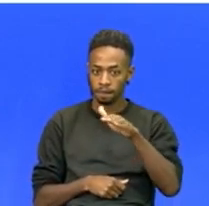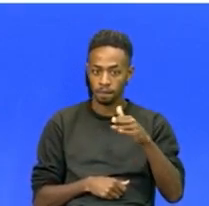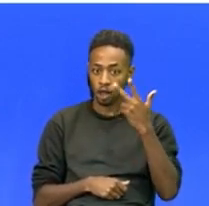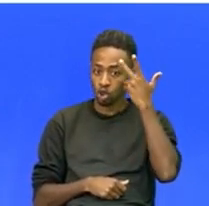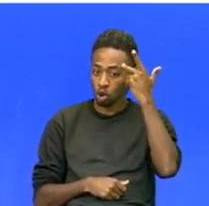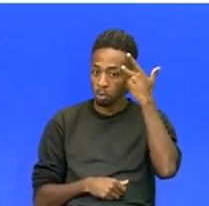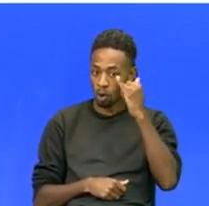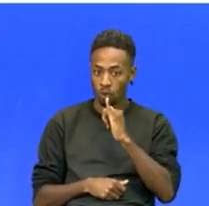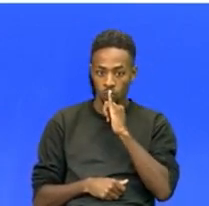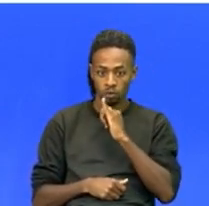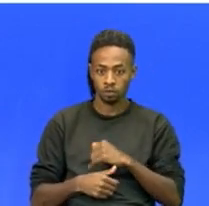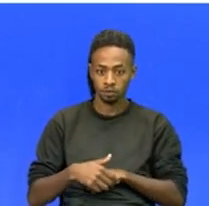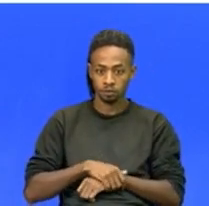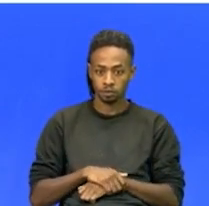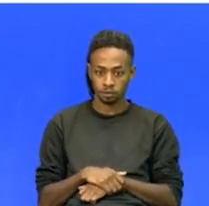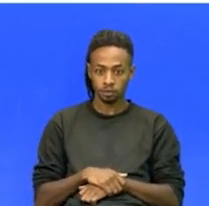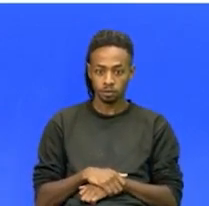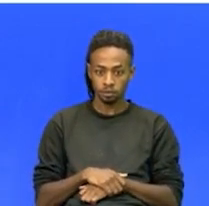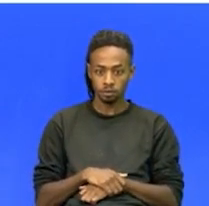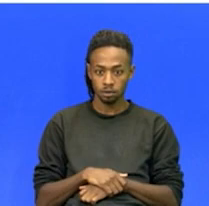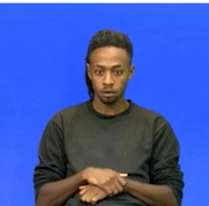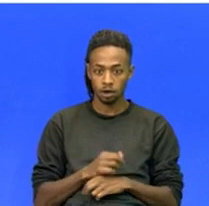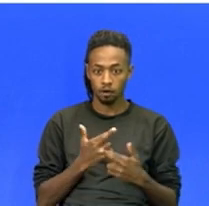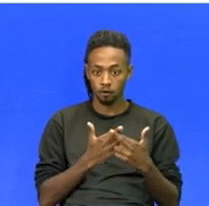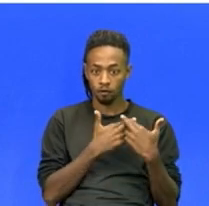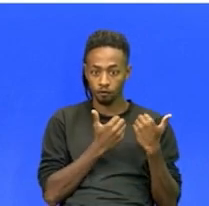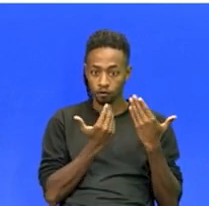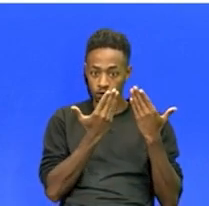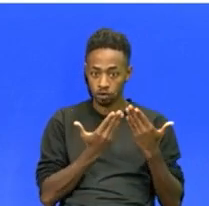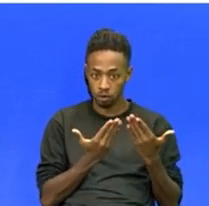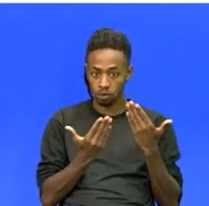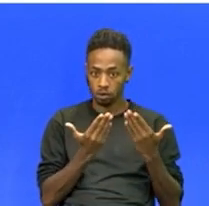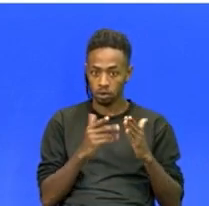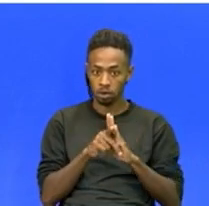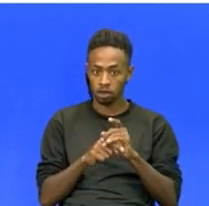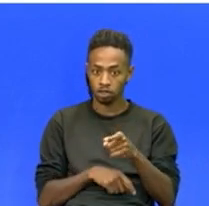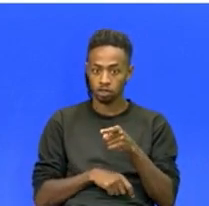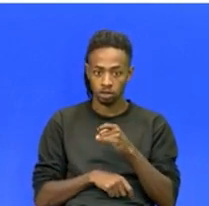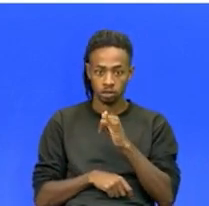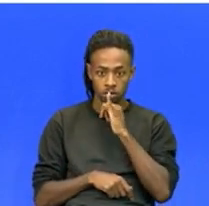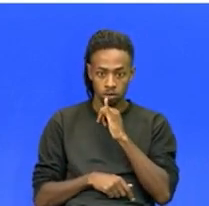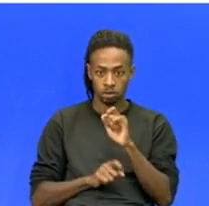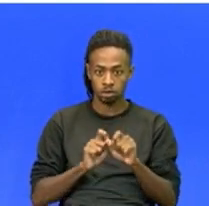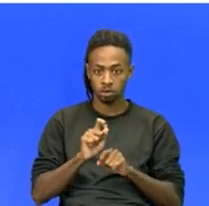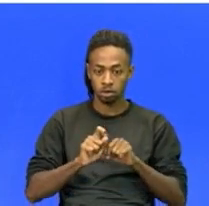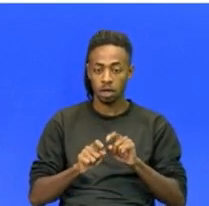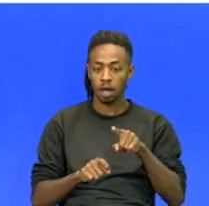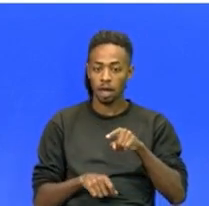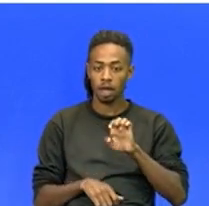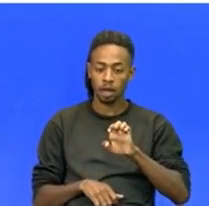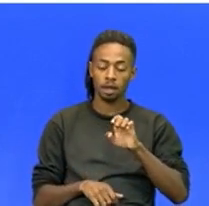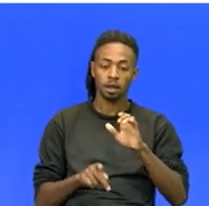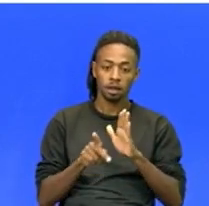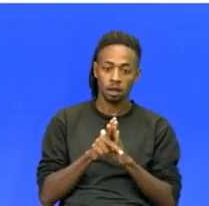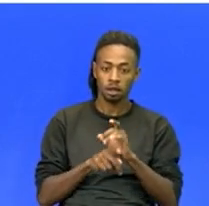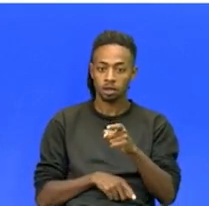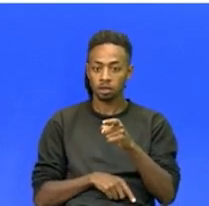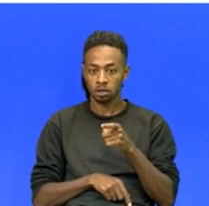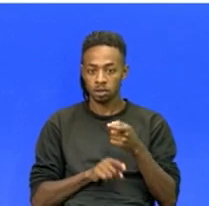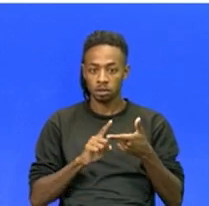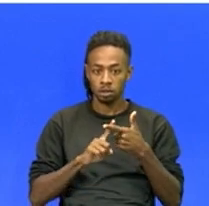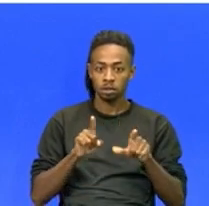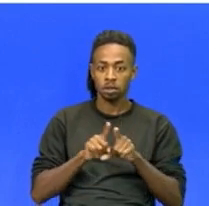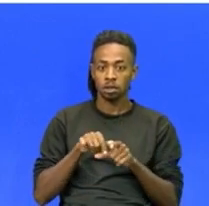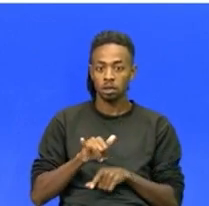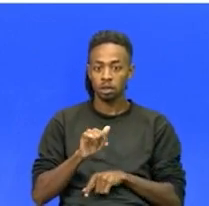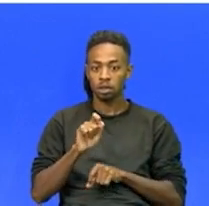né? Então, pegamos a função, derivamos em relação a x, derivada de e de x é e de x. Derivada de cosseno